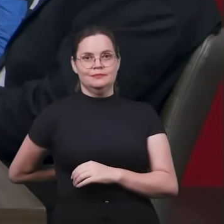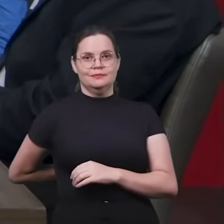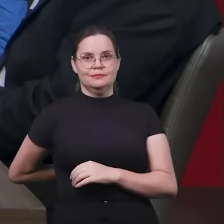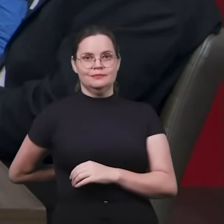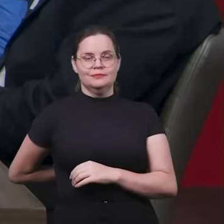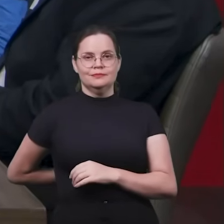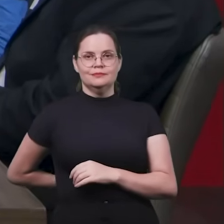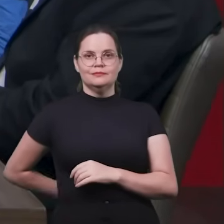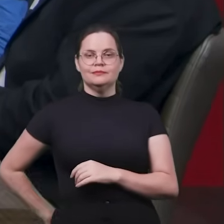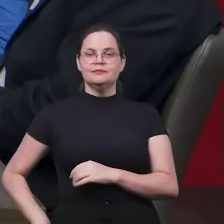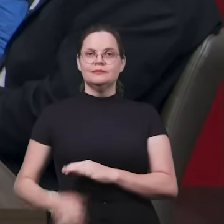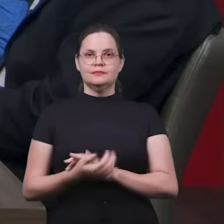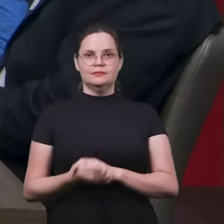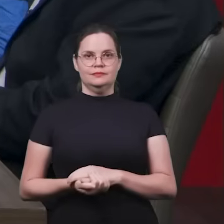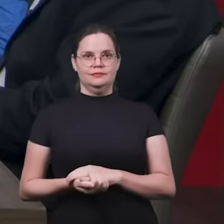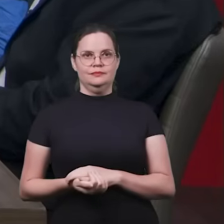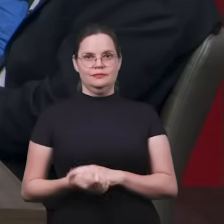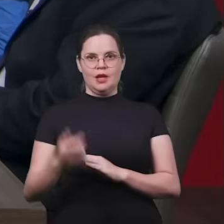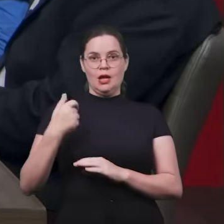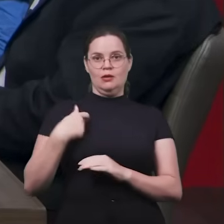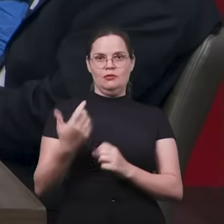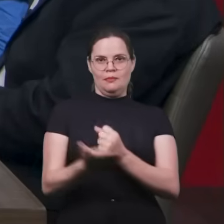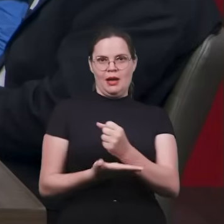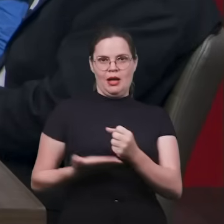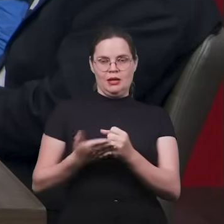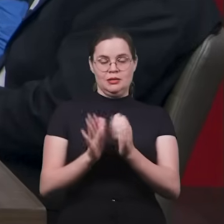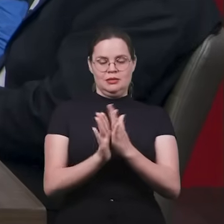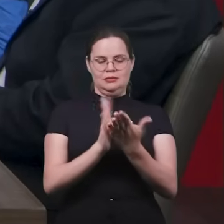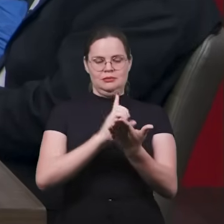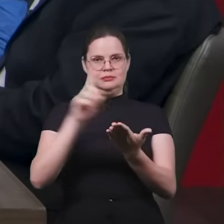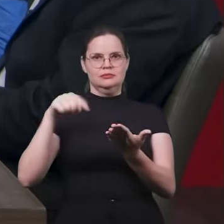Eu vou me basear tão somente na palavra,